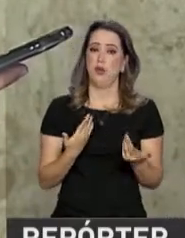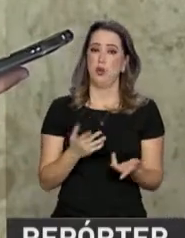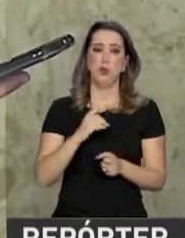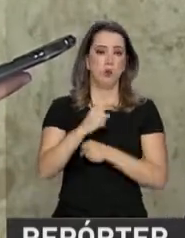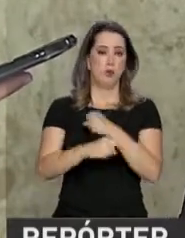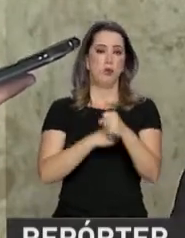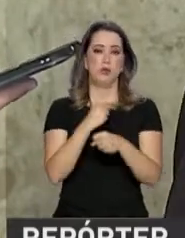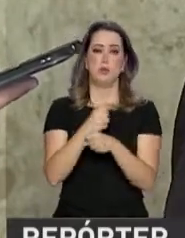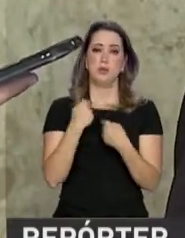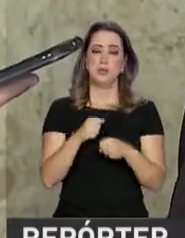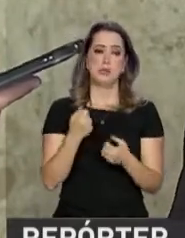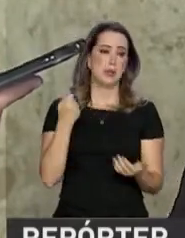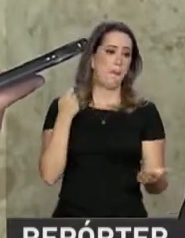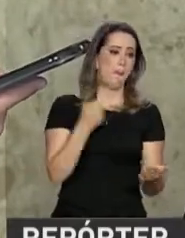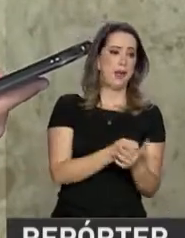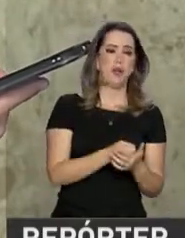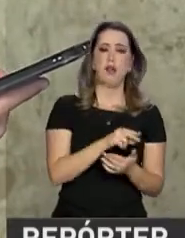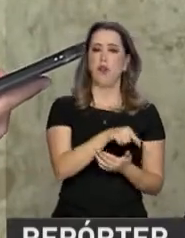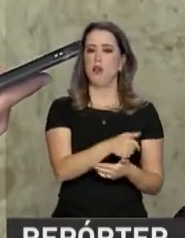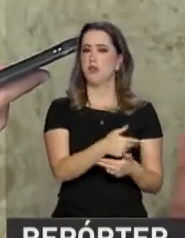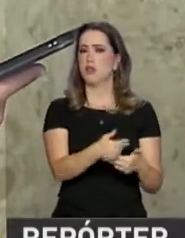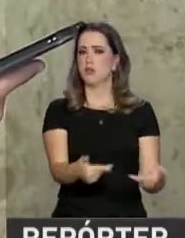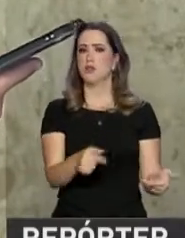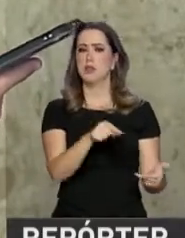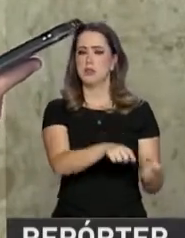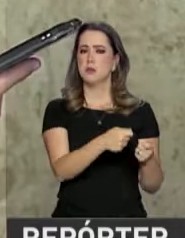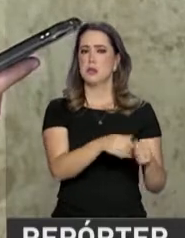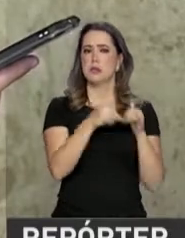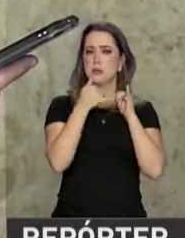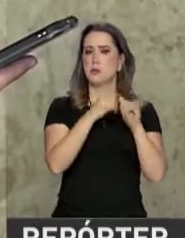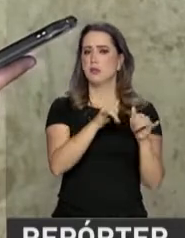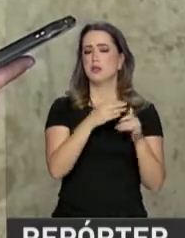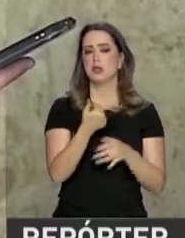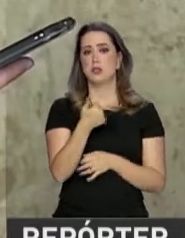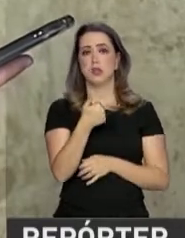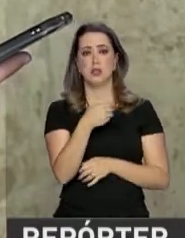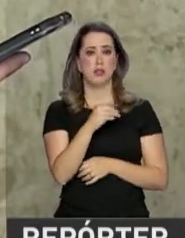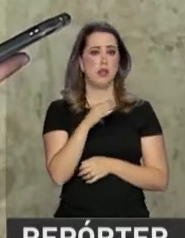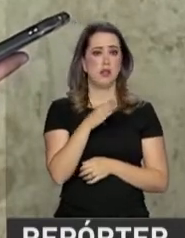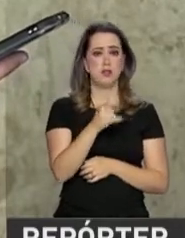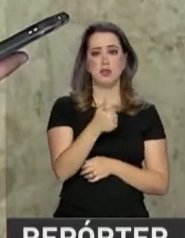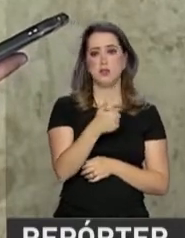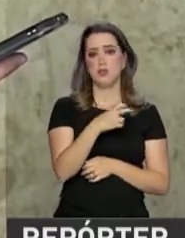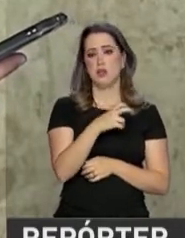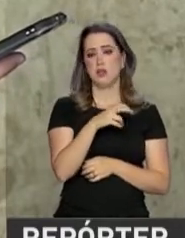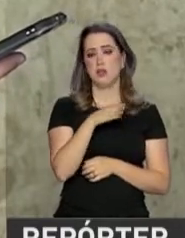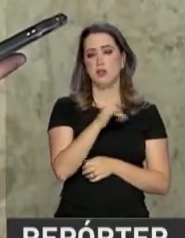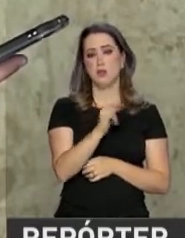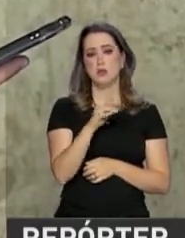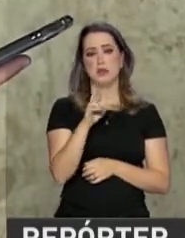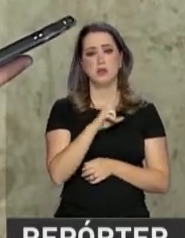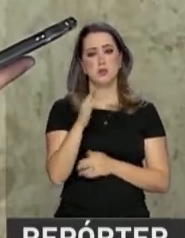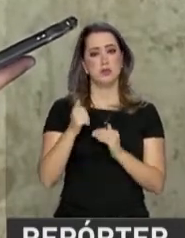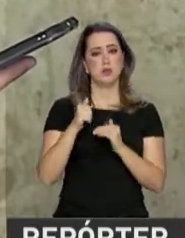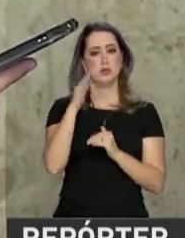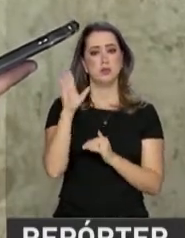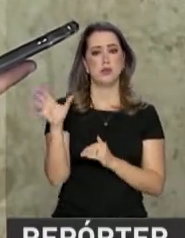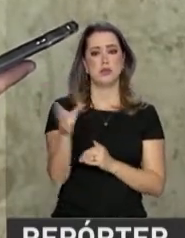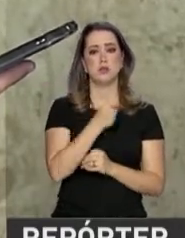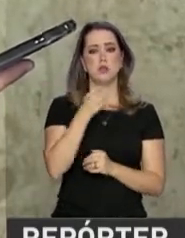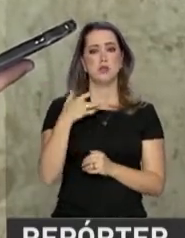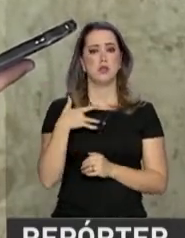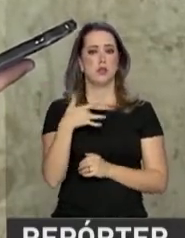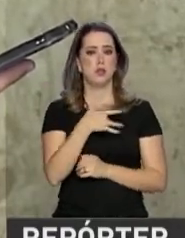que vem fazer essa capitalização este não aí 10 15 bilhões a mais retirados da saúde da educação